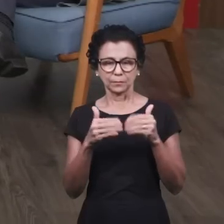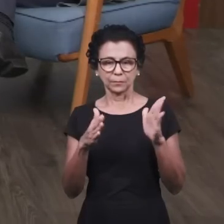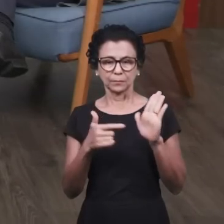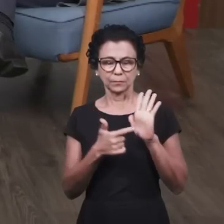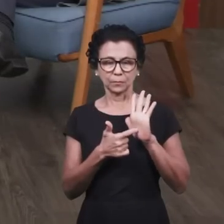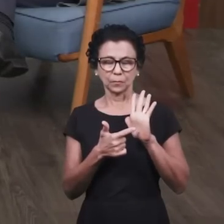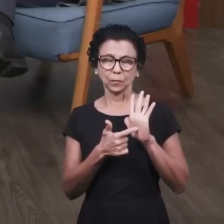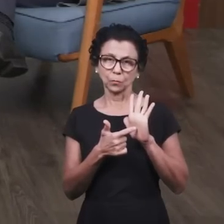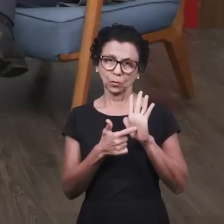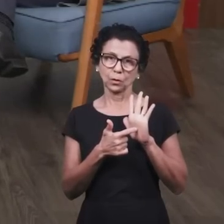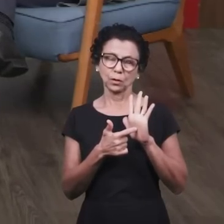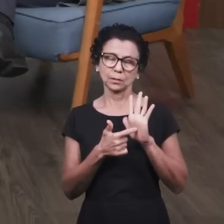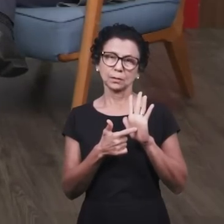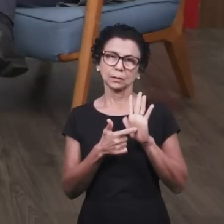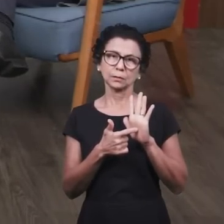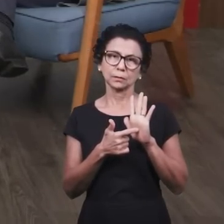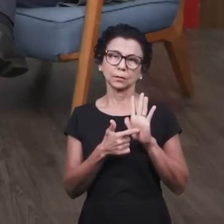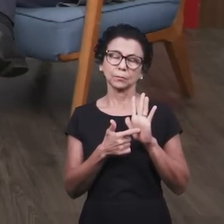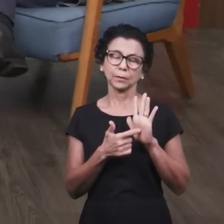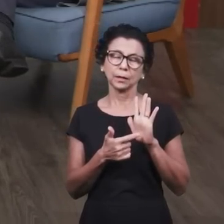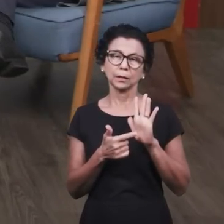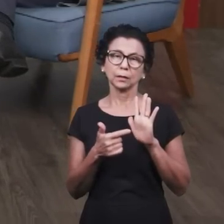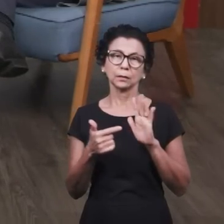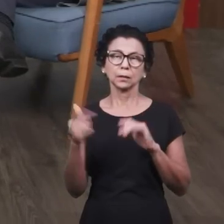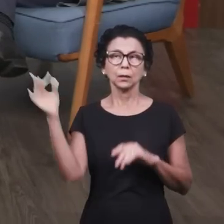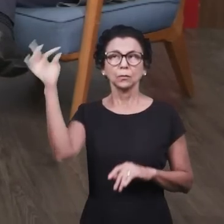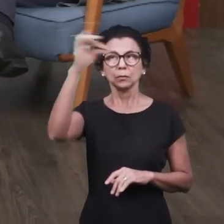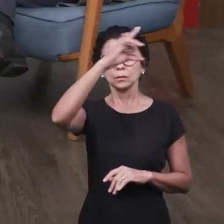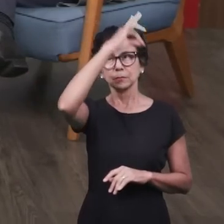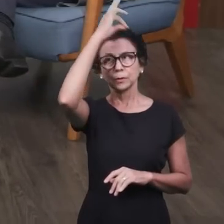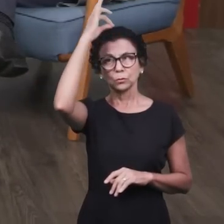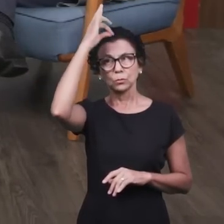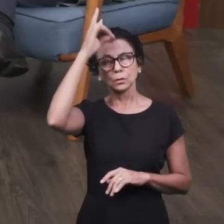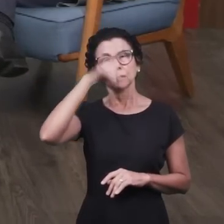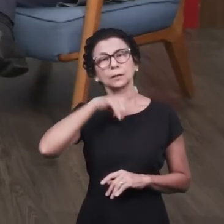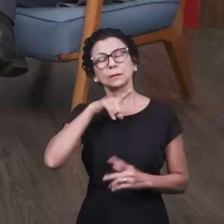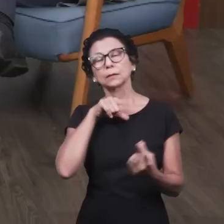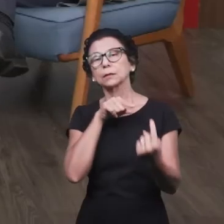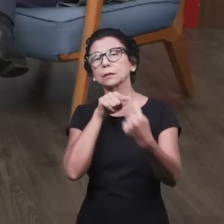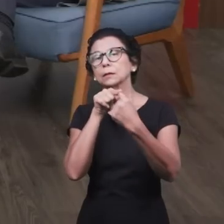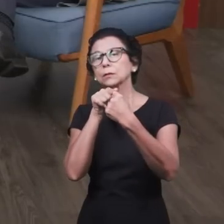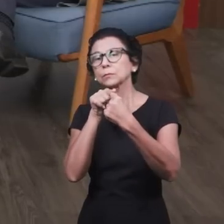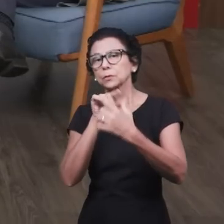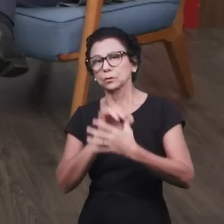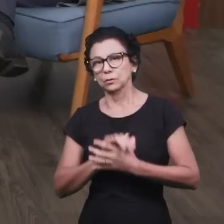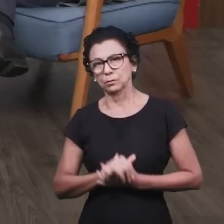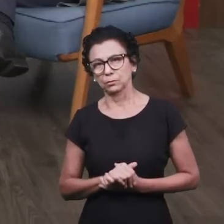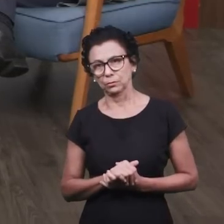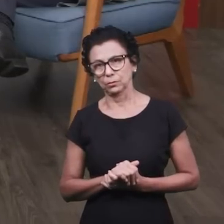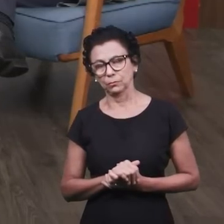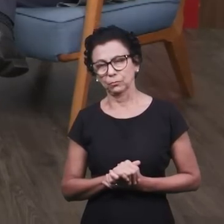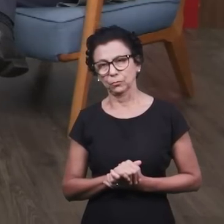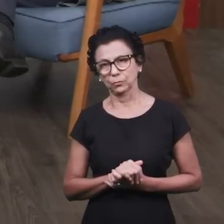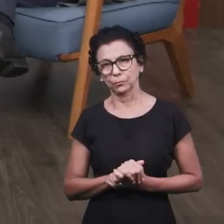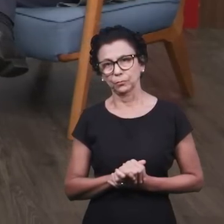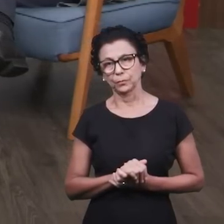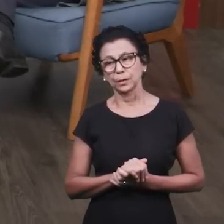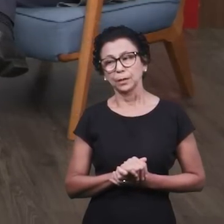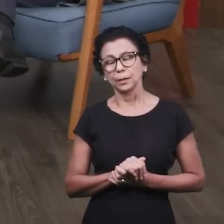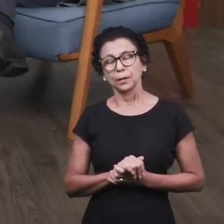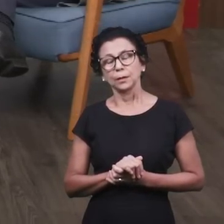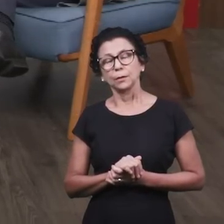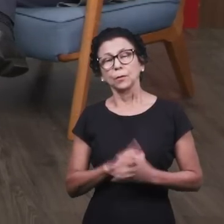claro o objetivo do Espírito Santo. O que é o objetivo que o Espírito Santo quer fazer com a